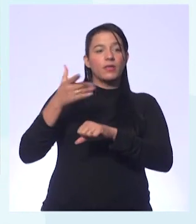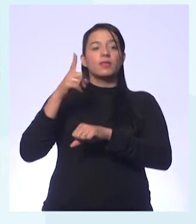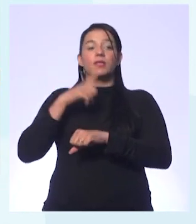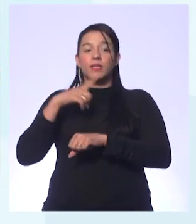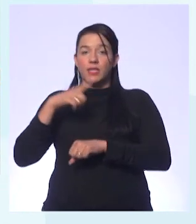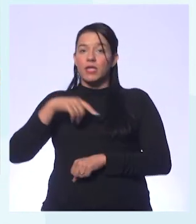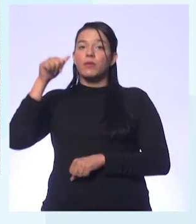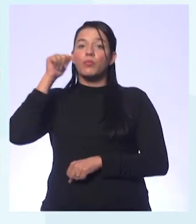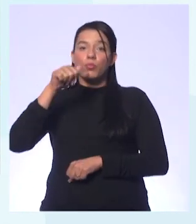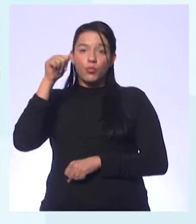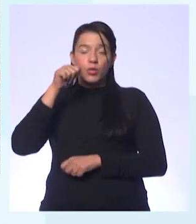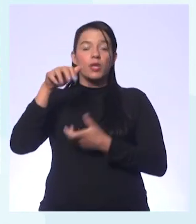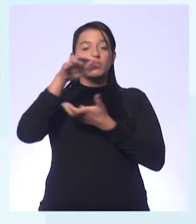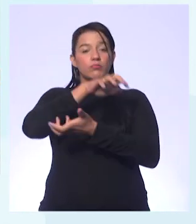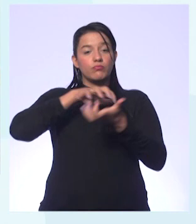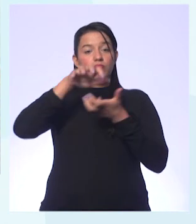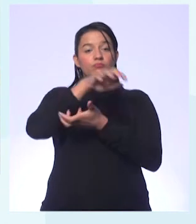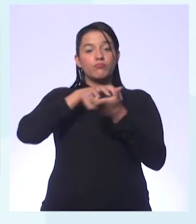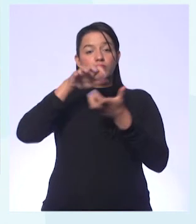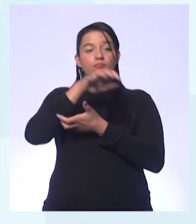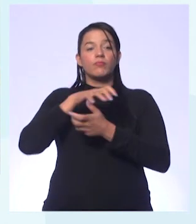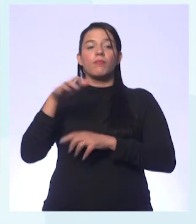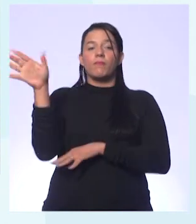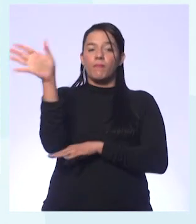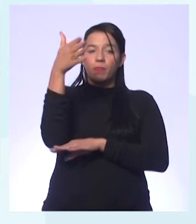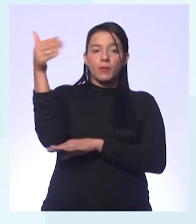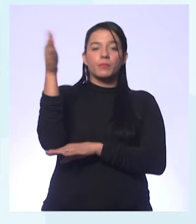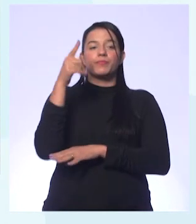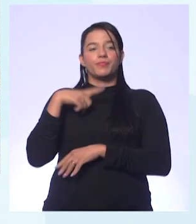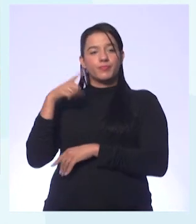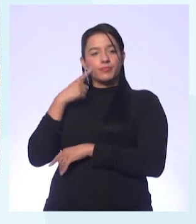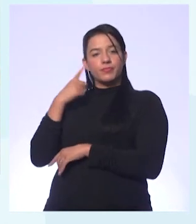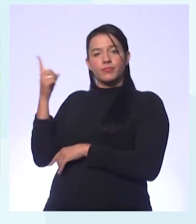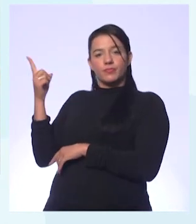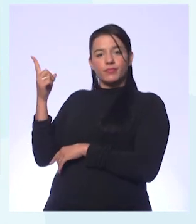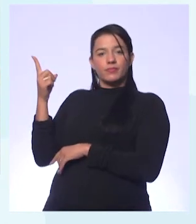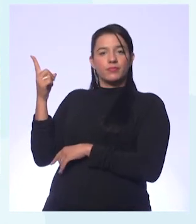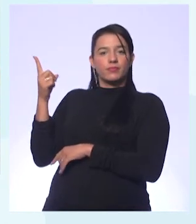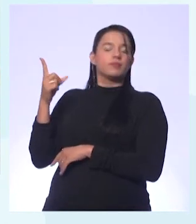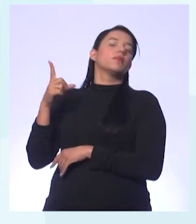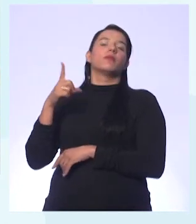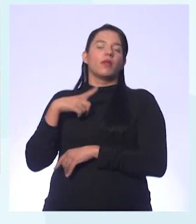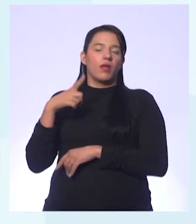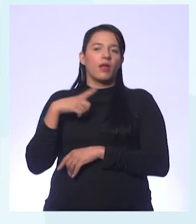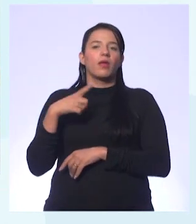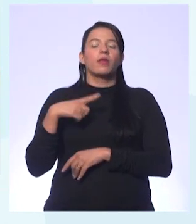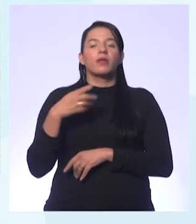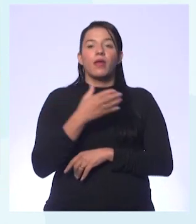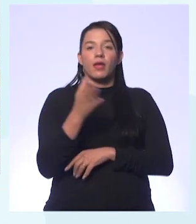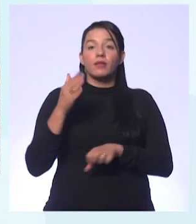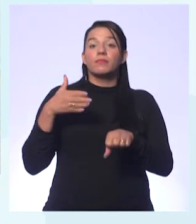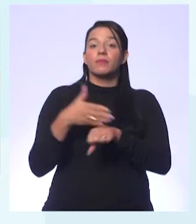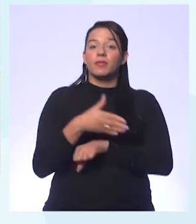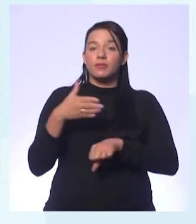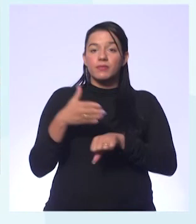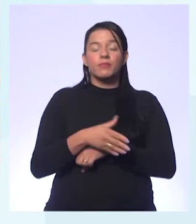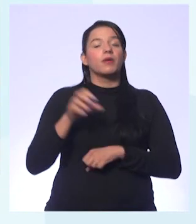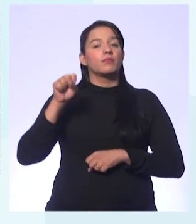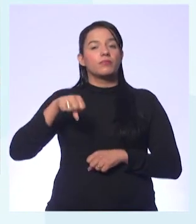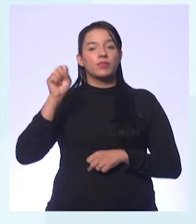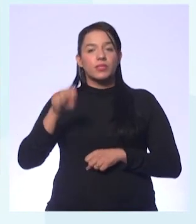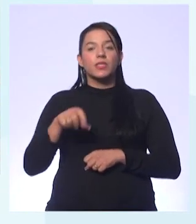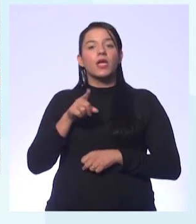movimentos. Então, assim, as mulheres não participaram? Participaram também. Afinal, não se esqueçam que elas também estavam